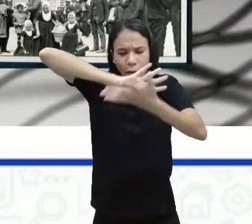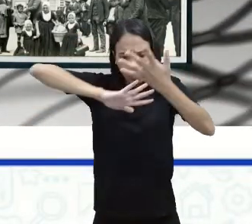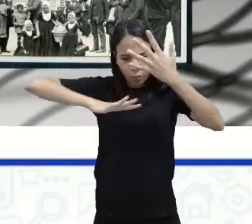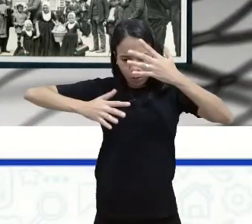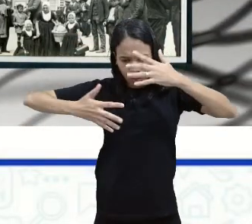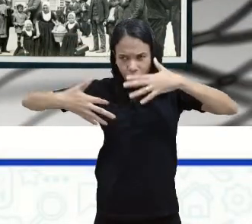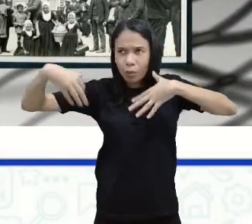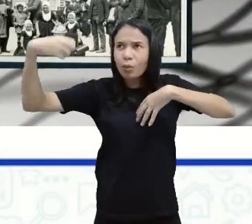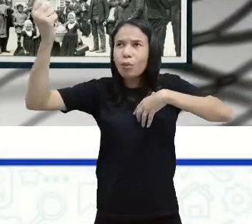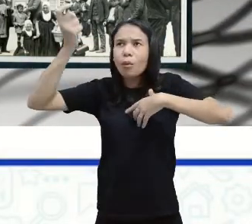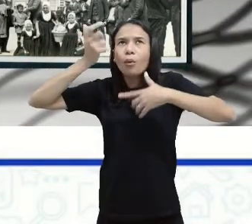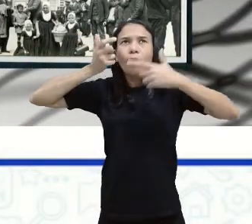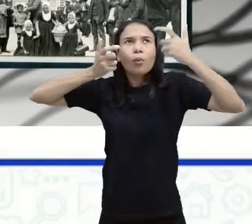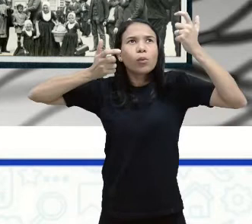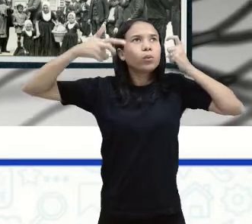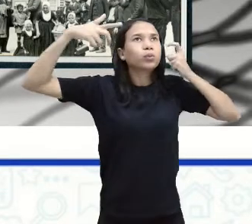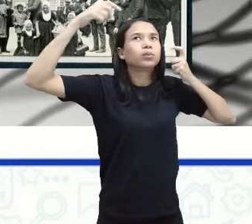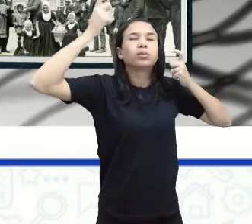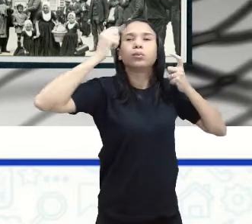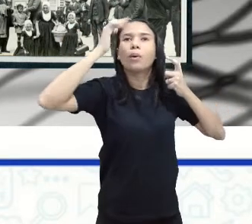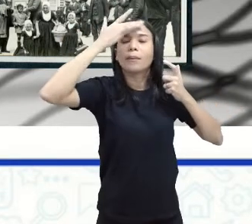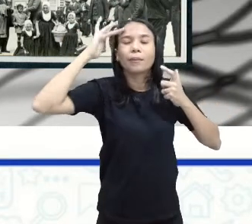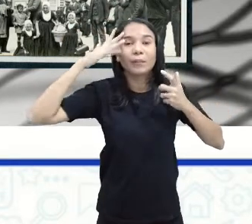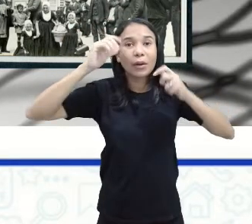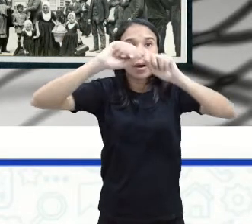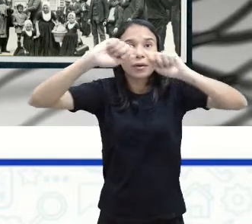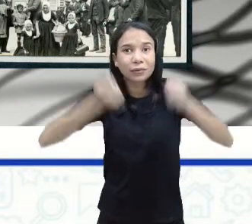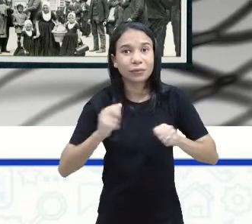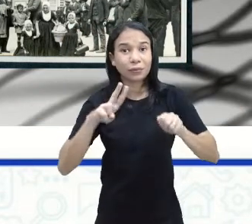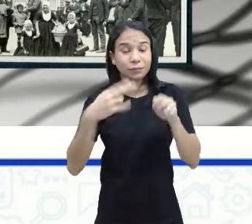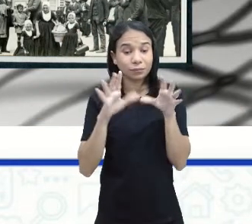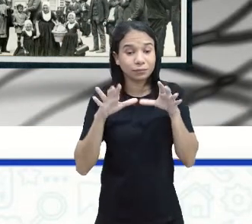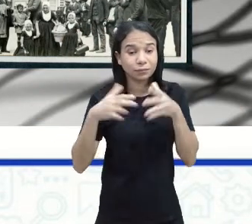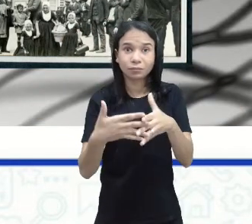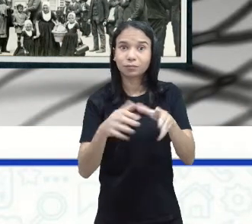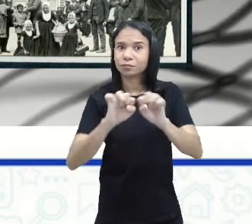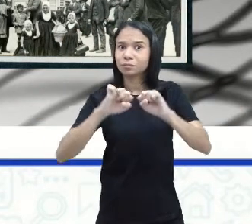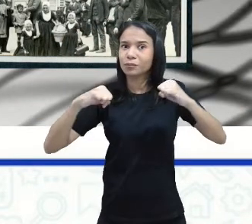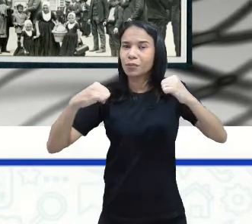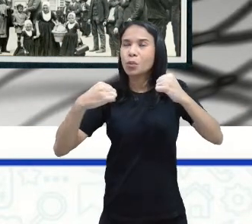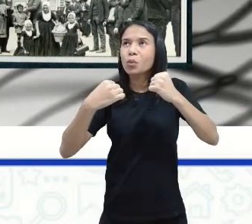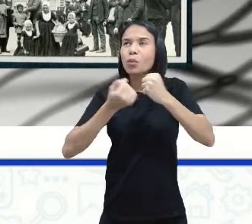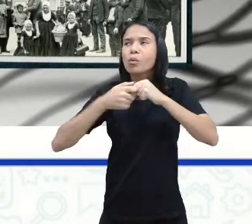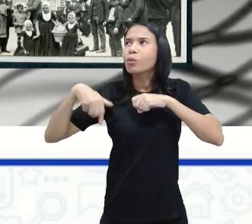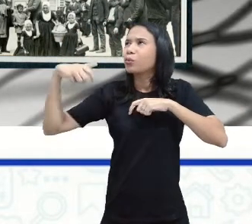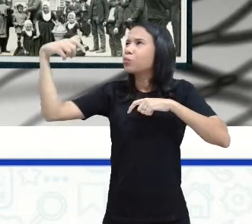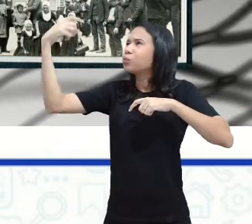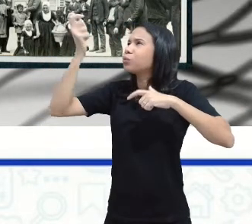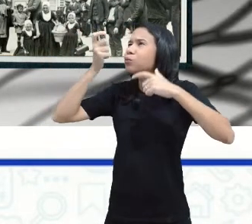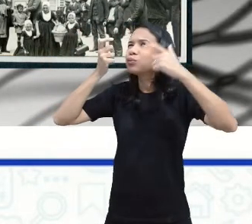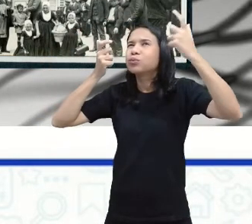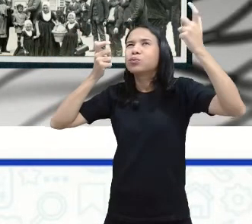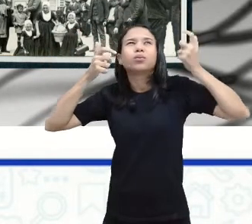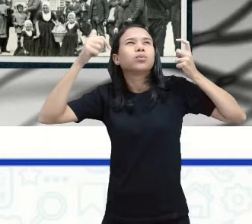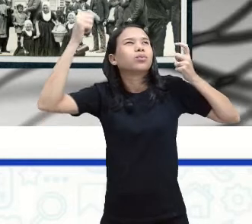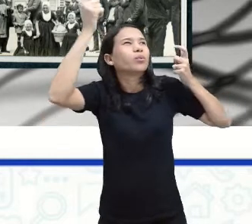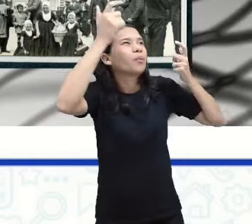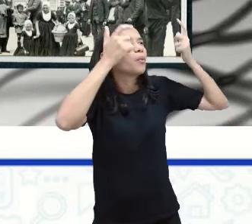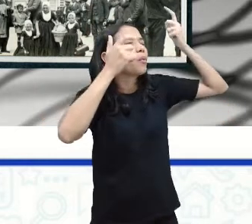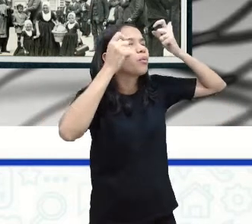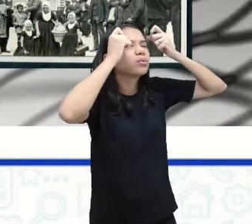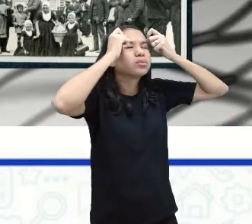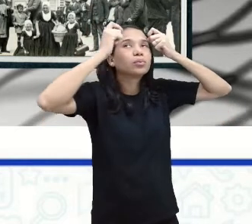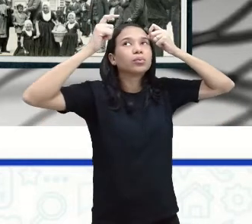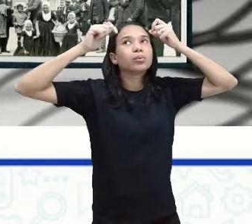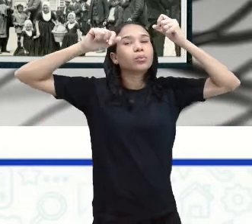entra de tal forma, né, no artista, ou num grupo, ou numa sociedade, né, que faz com que ela mude de